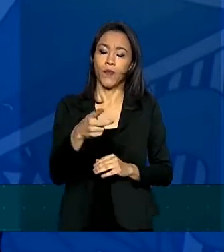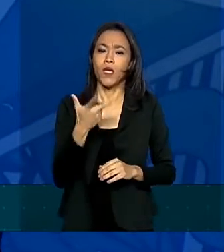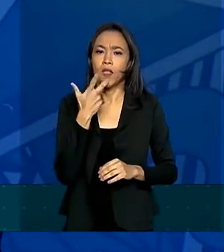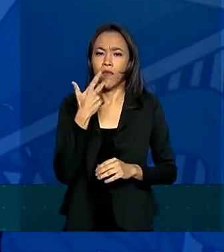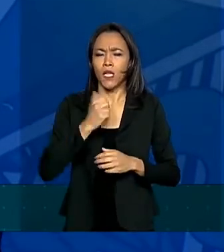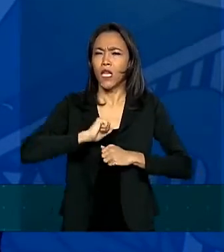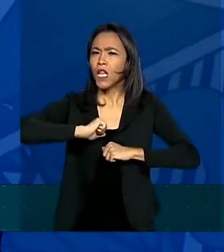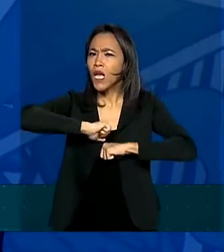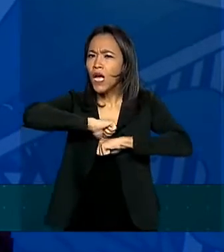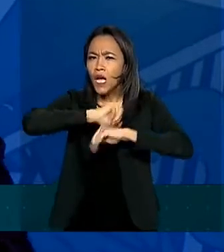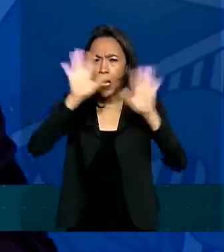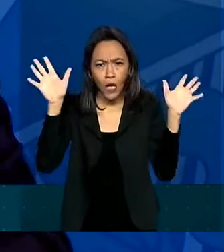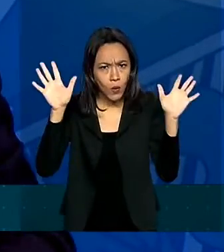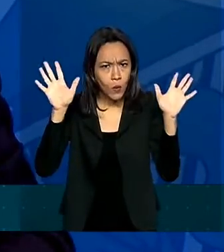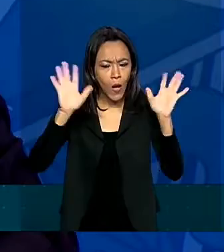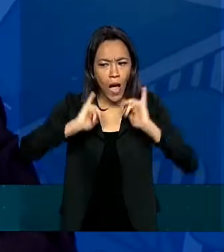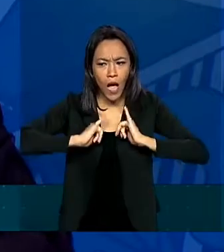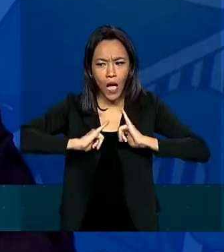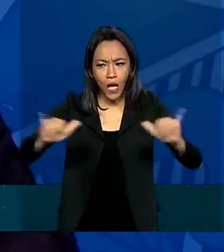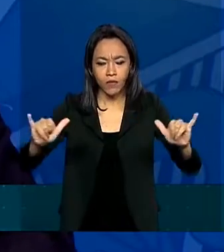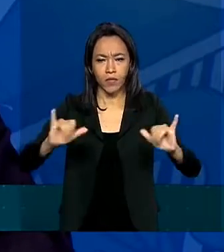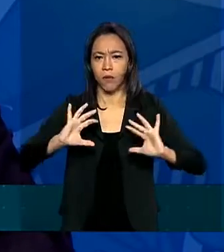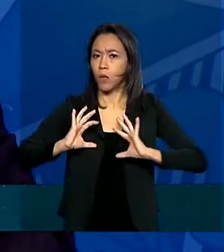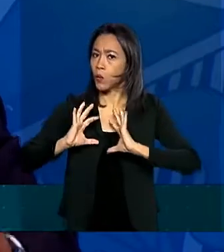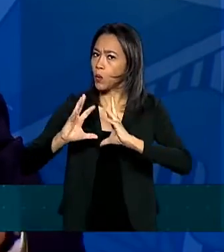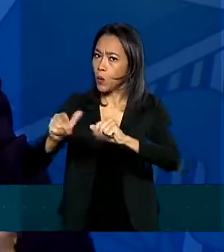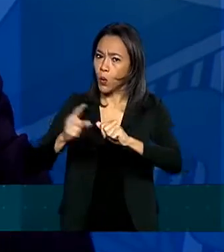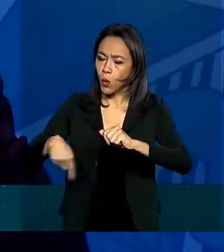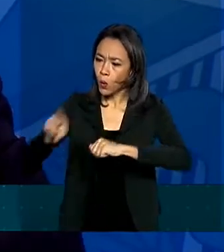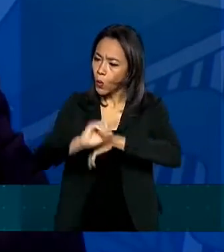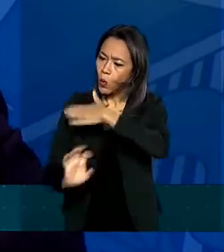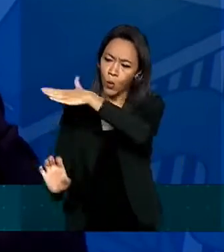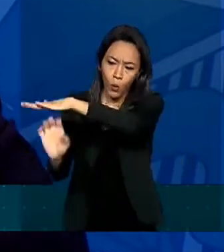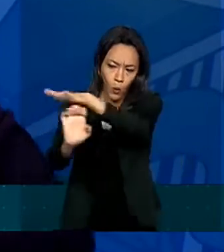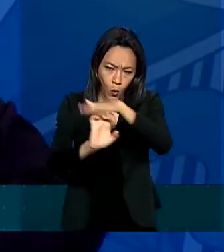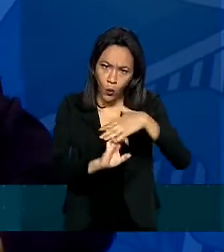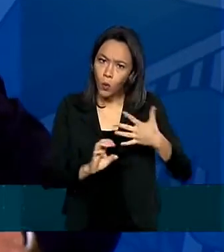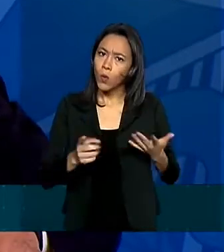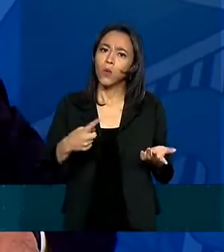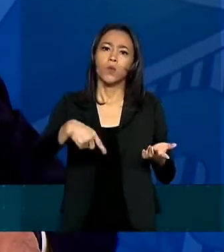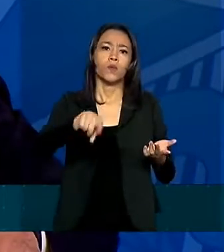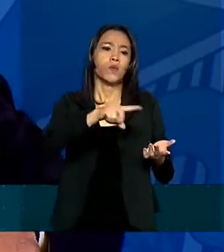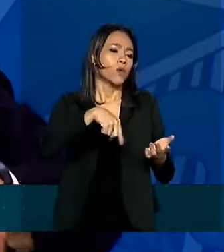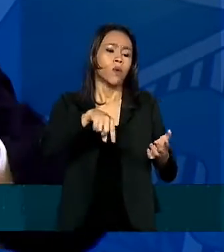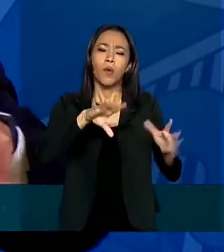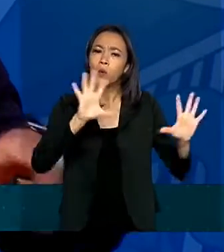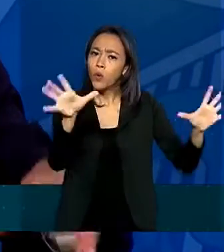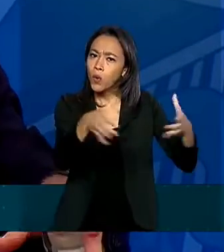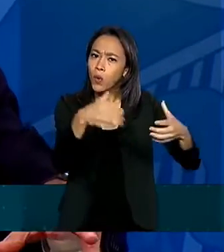2016 e impede que a maior parte dos gastos públicos suba mais do que a inflação do ano anterior.